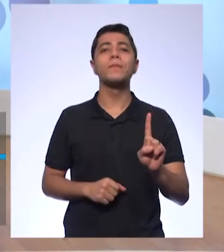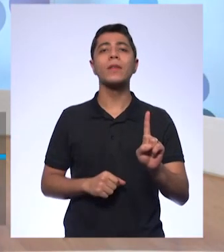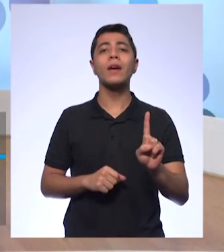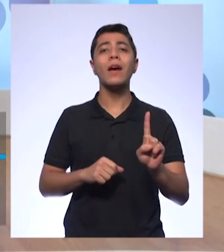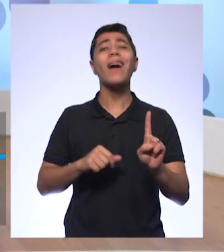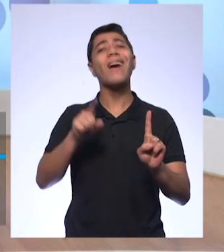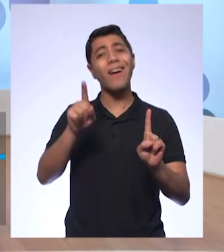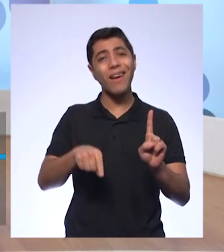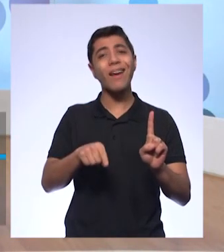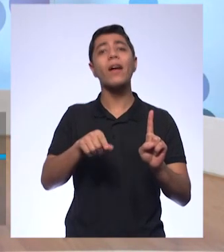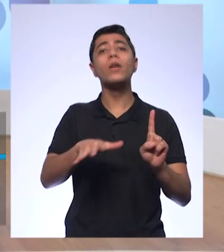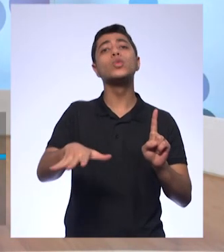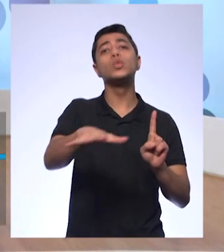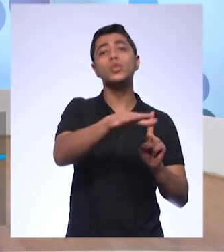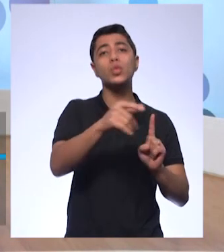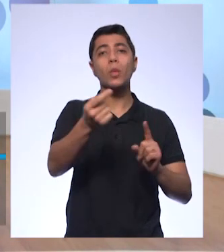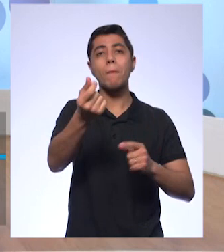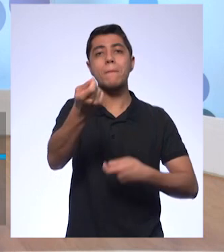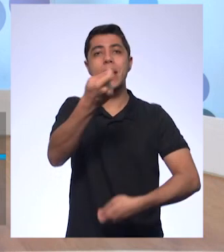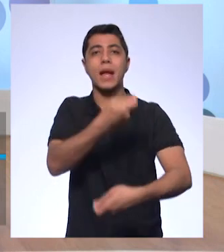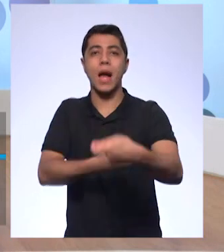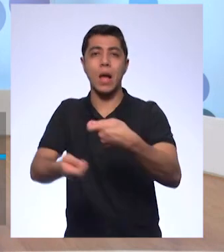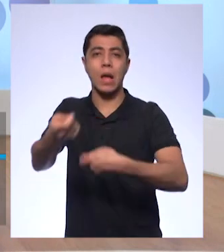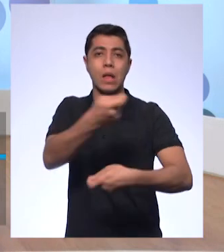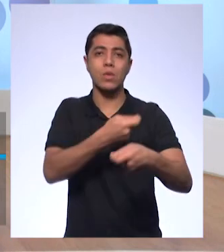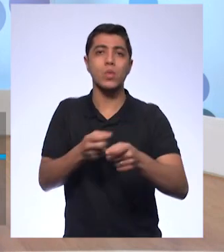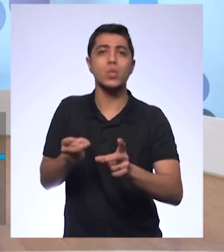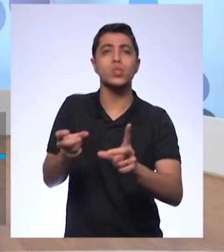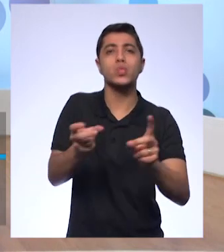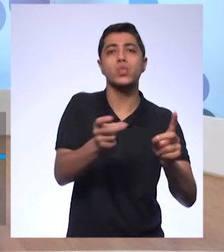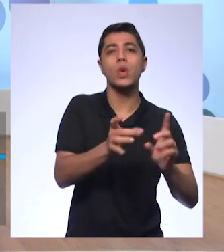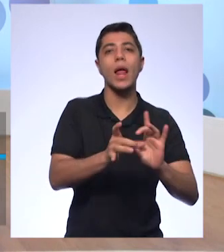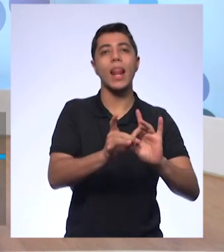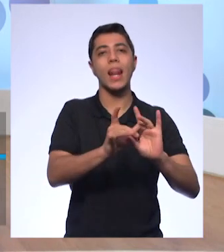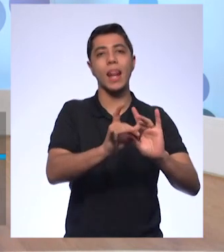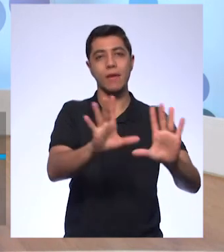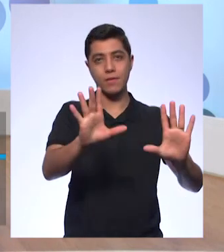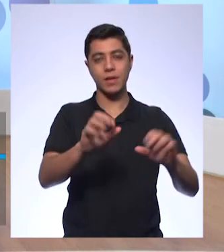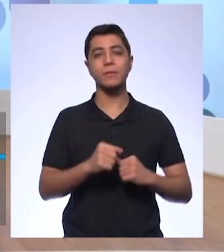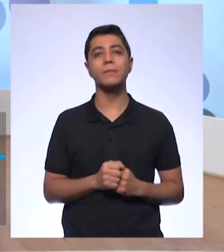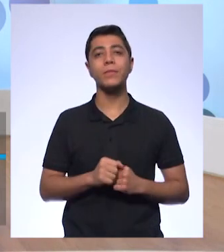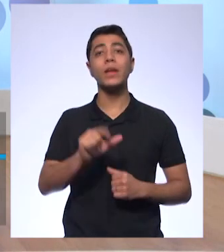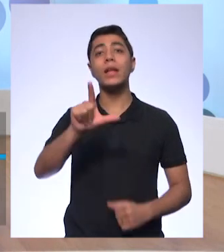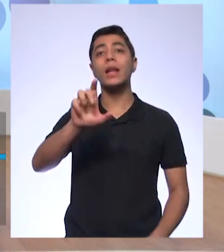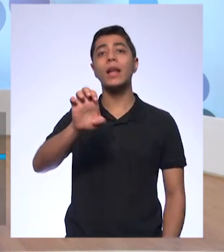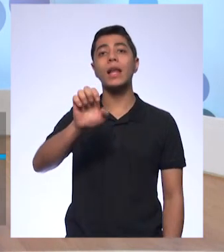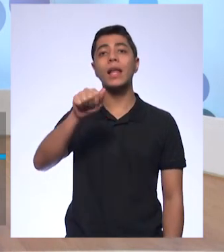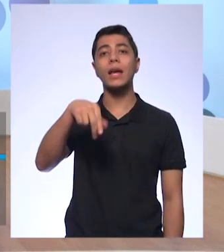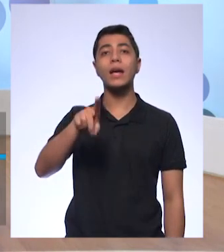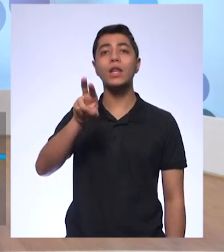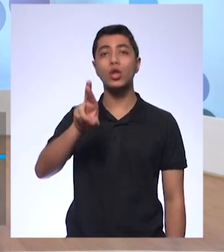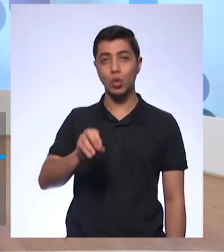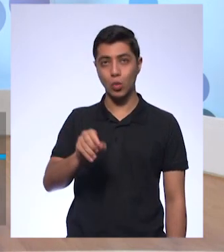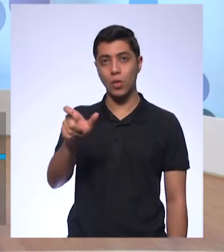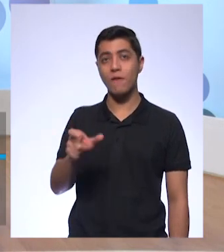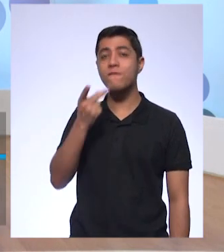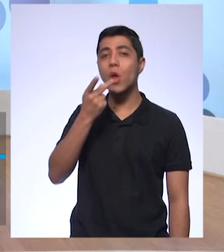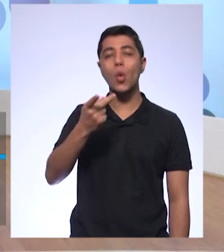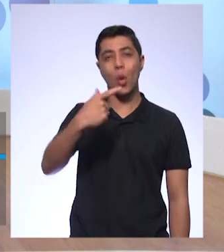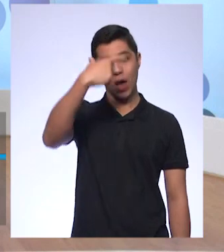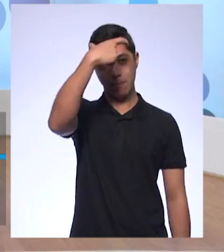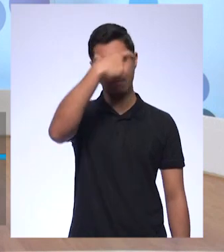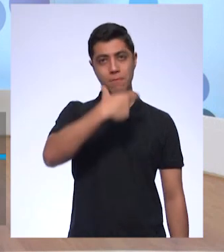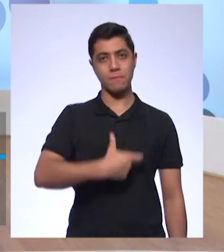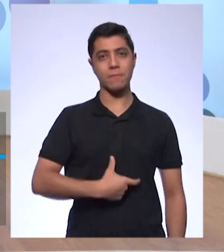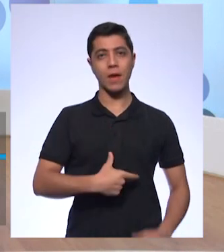da liberdade do mercado. Leandro vai dizer liberdade individual. O que mais aqui que nós